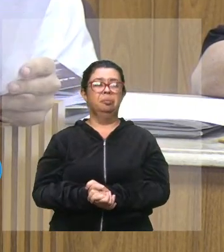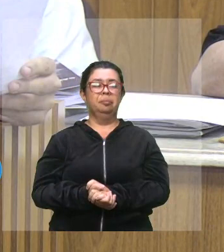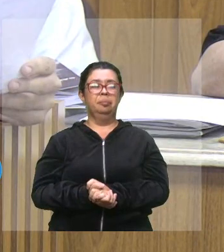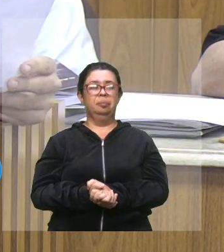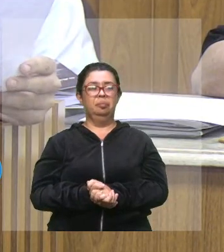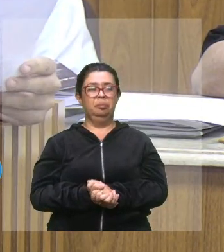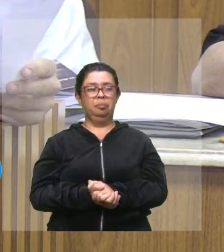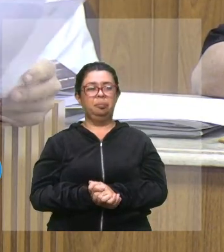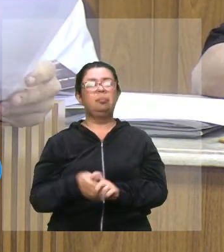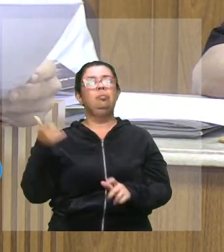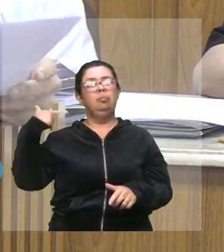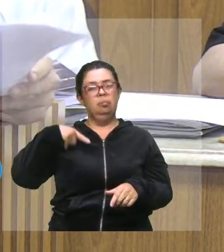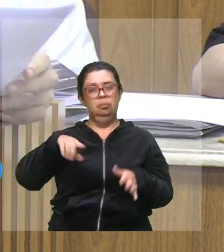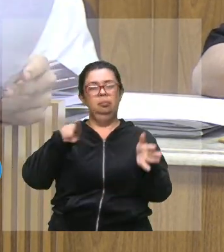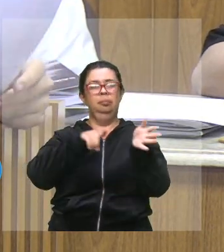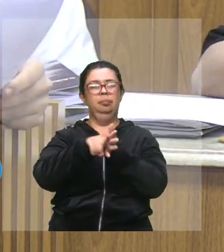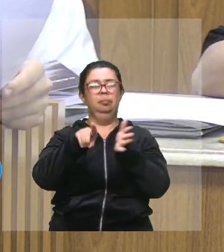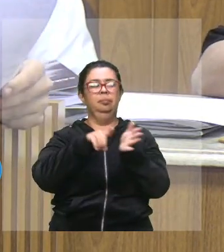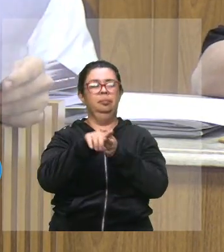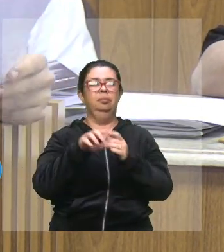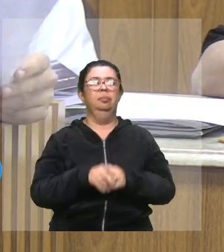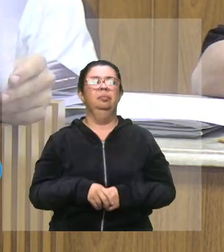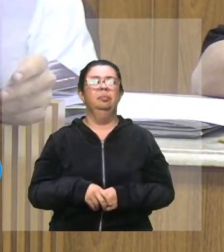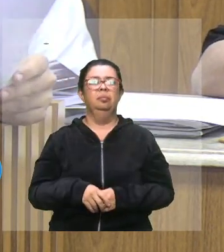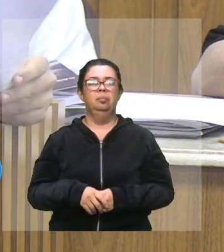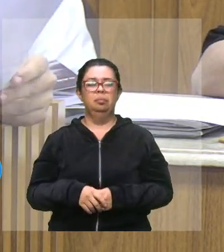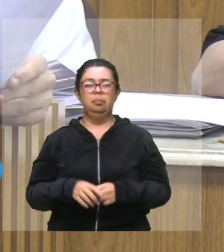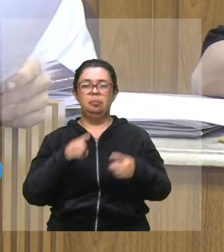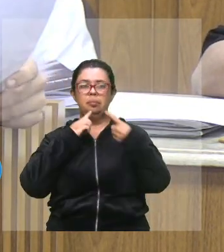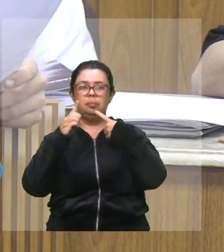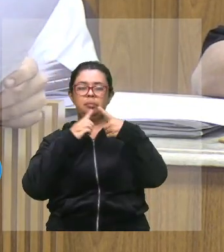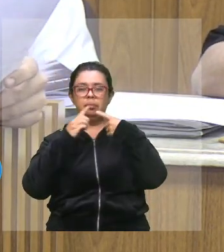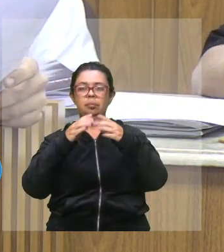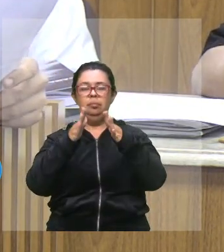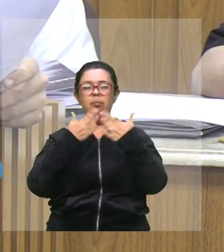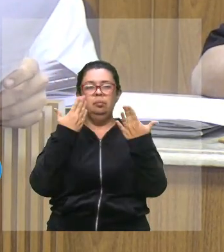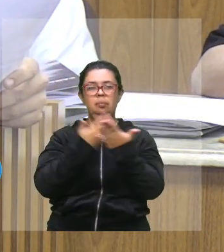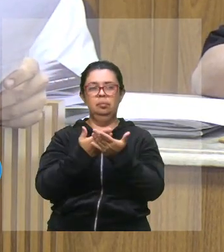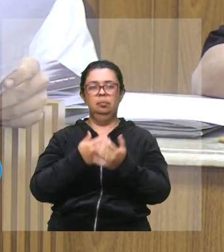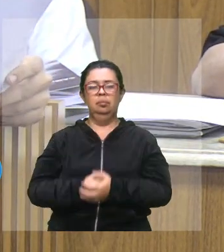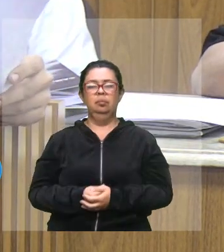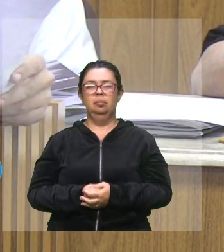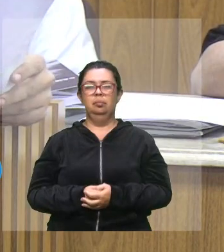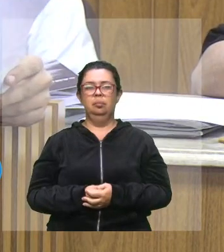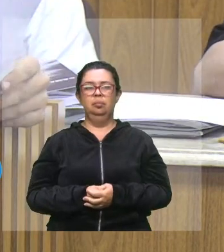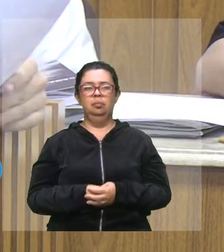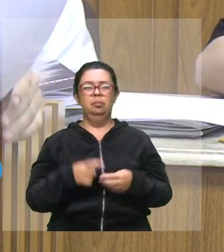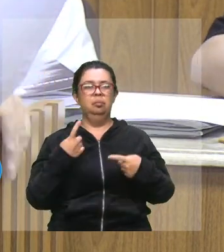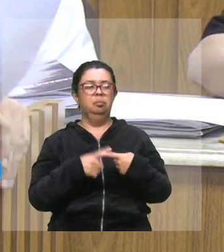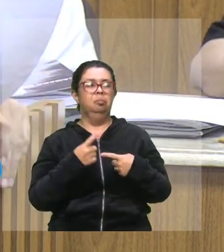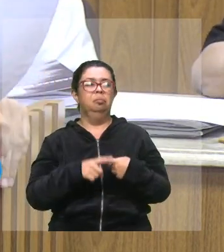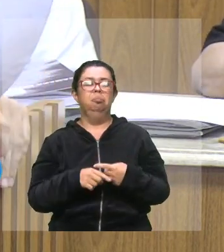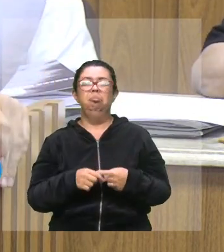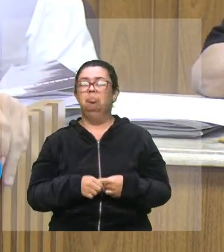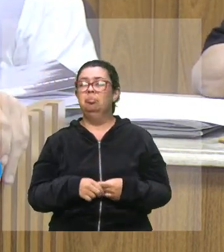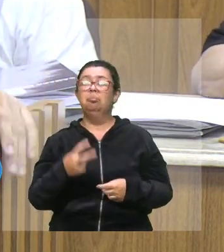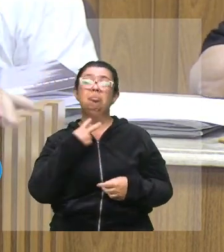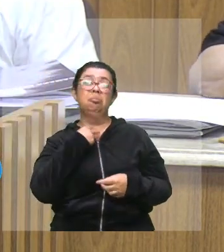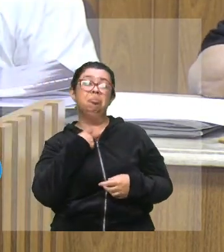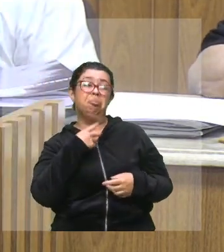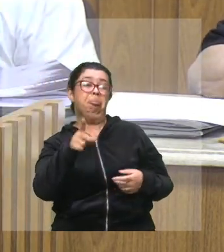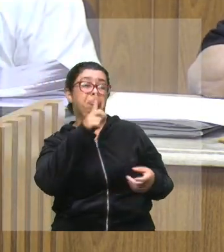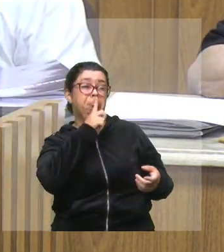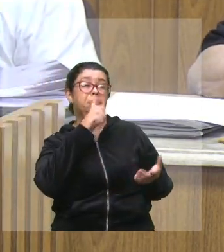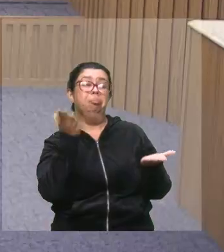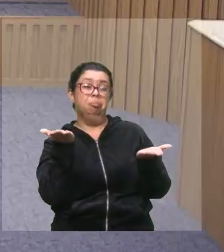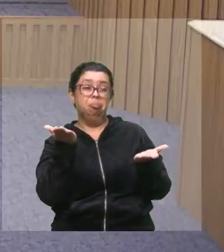esses questionamentos, utilizando desse expediente para discutir esse requerimento, porque realmente não tem como ficar calado. Muito obrigado,